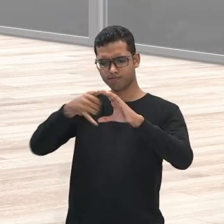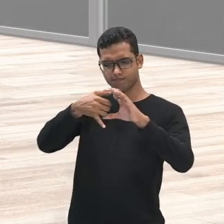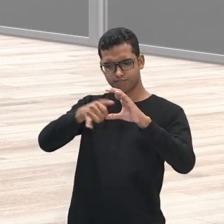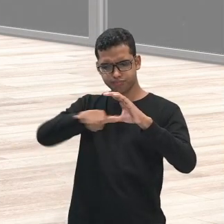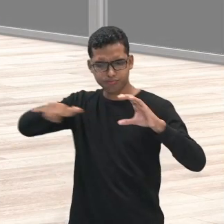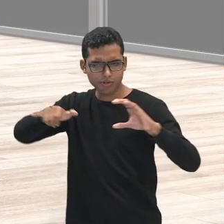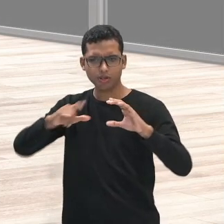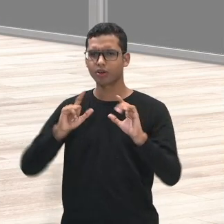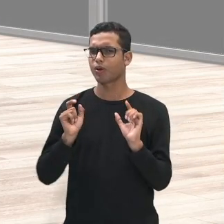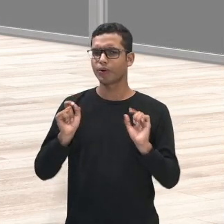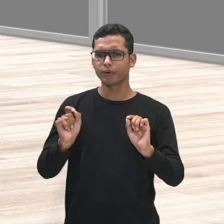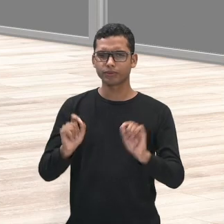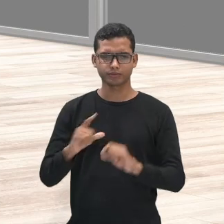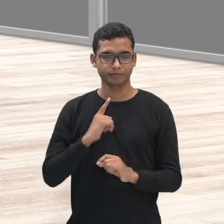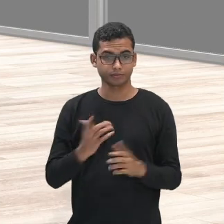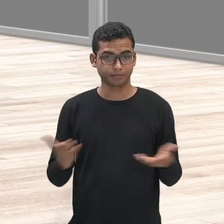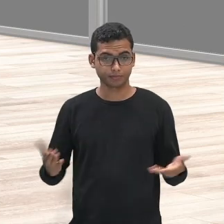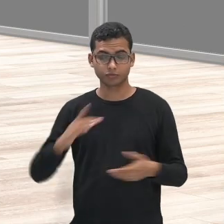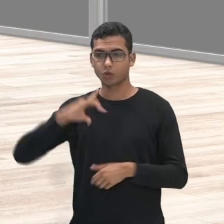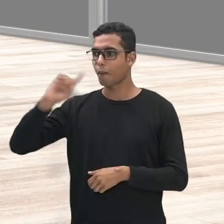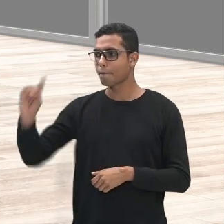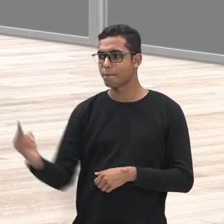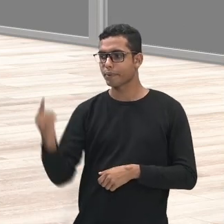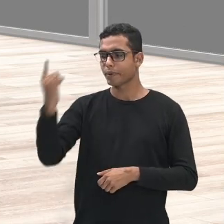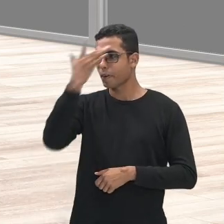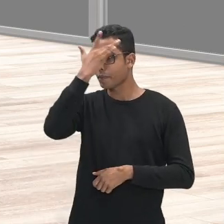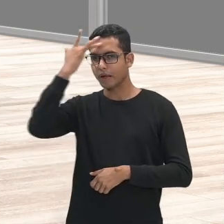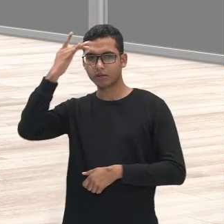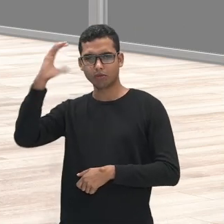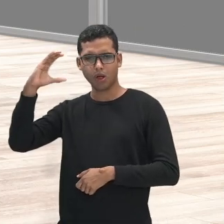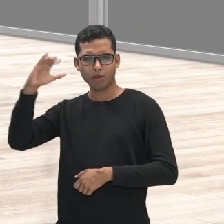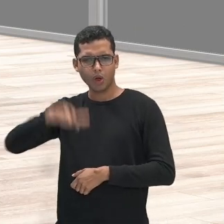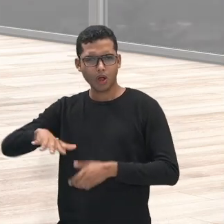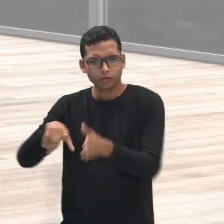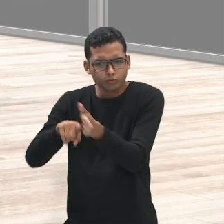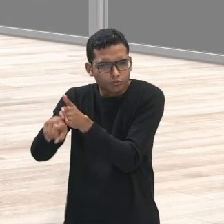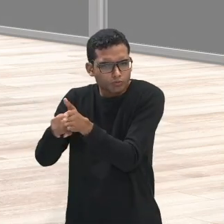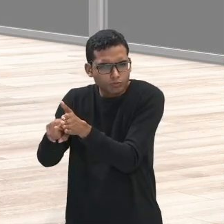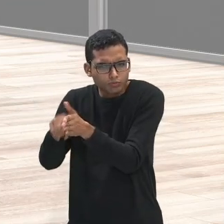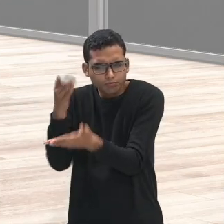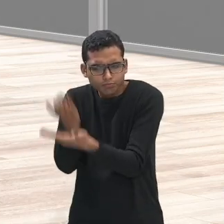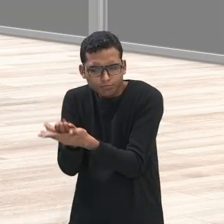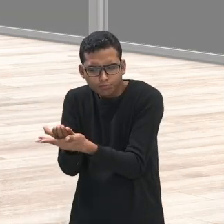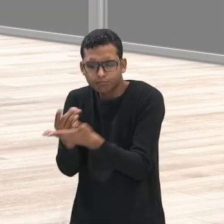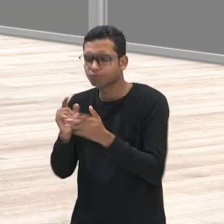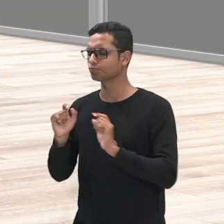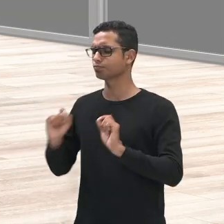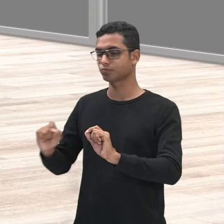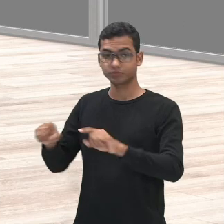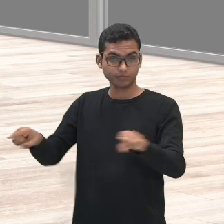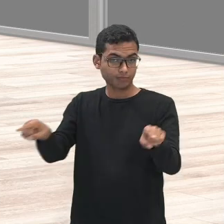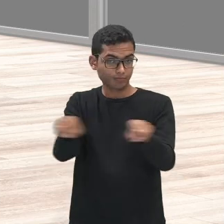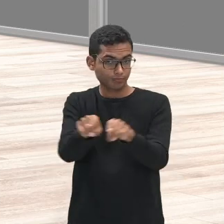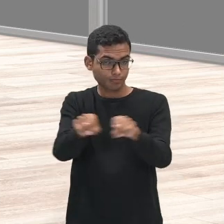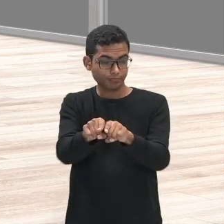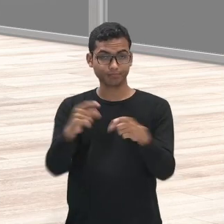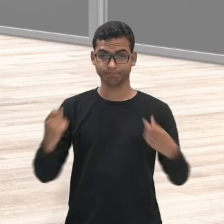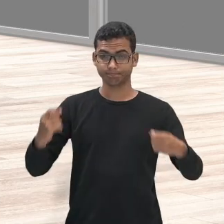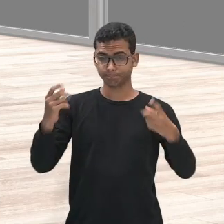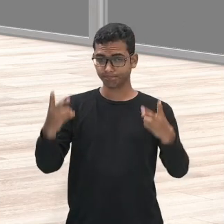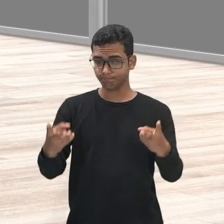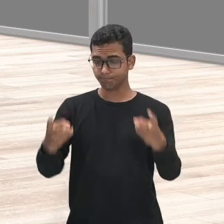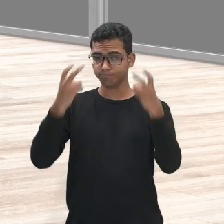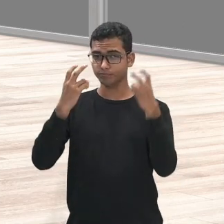foi o primeiro cientista que estudou esta ciência? E claro que temos que perceber